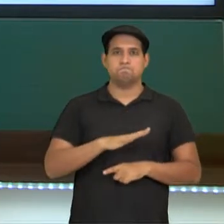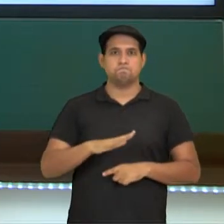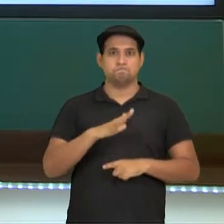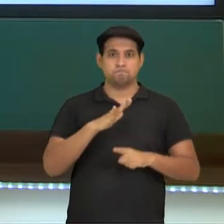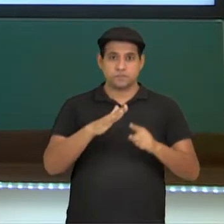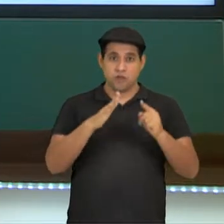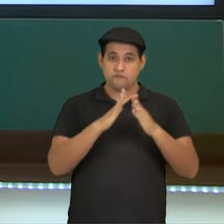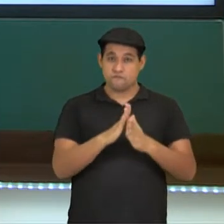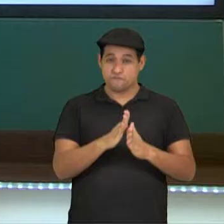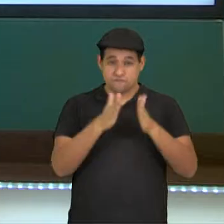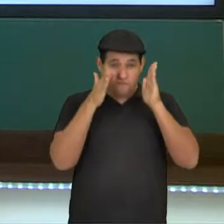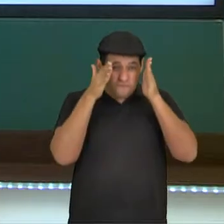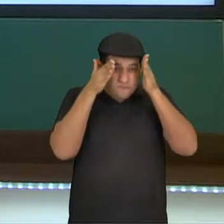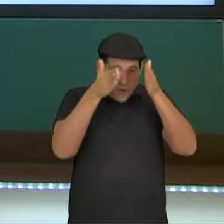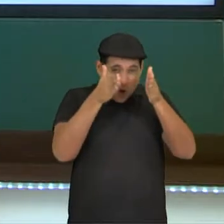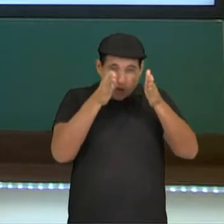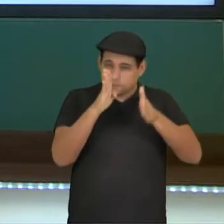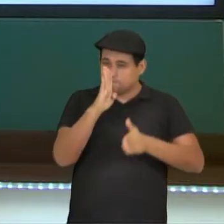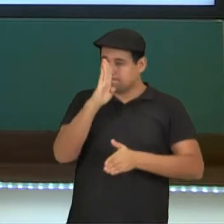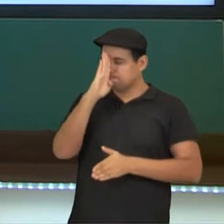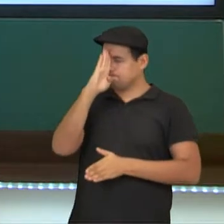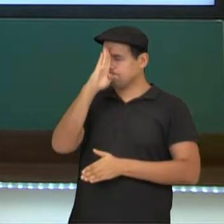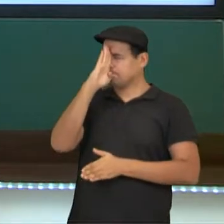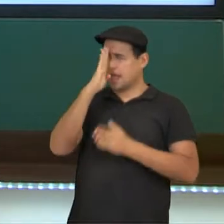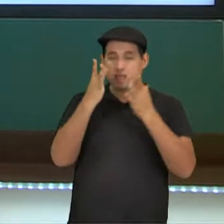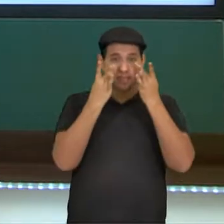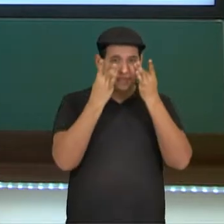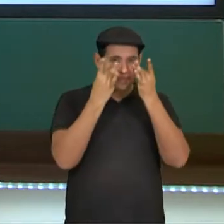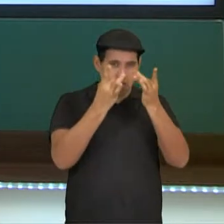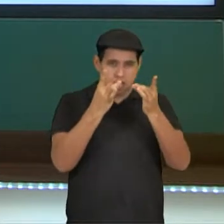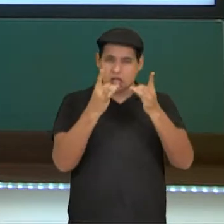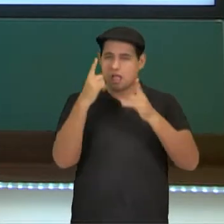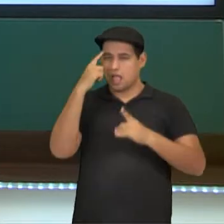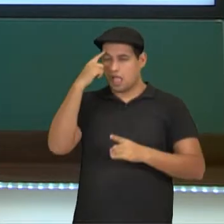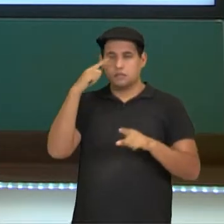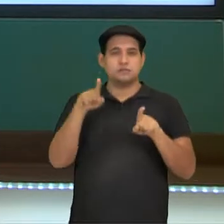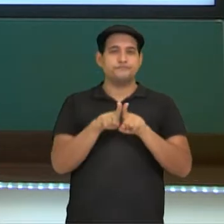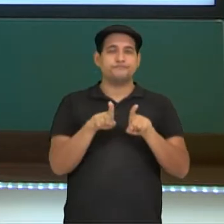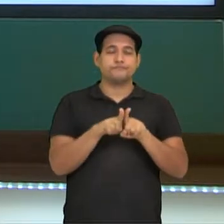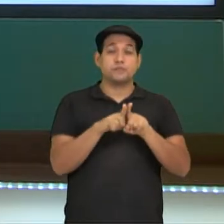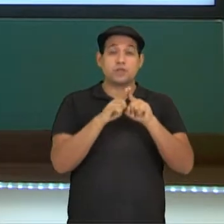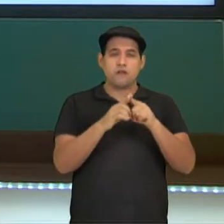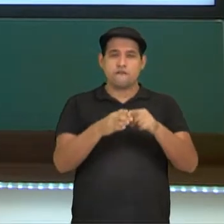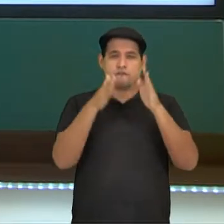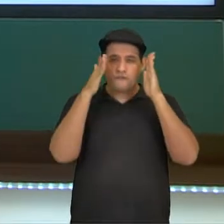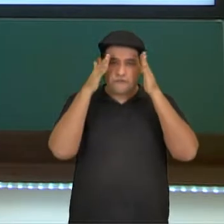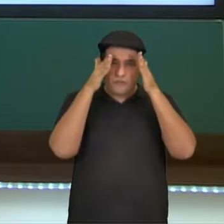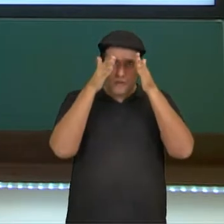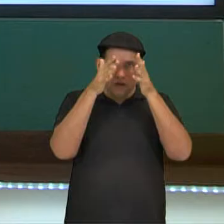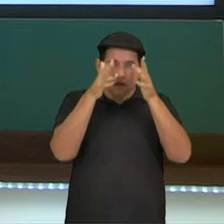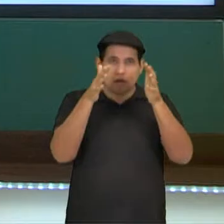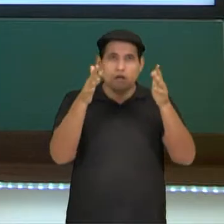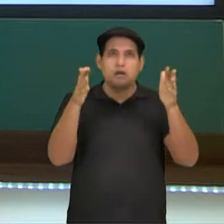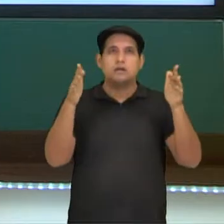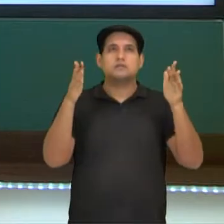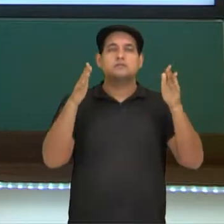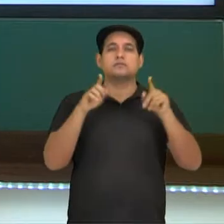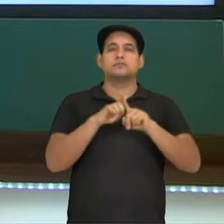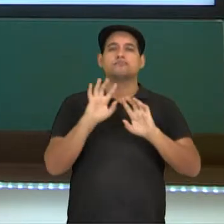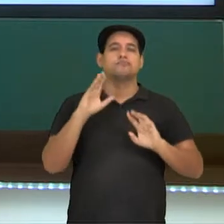extrema concentração, extrema atenção da mente, desfocando de tudo ao meu